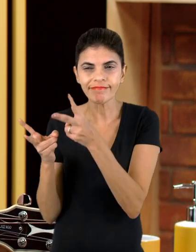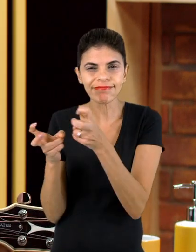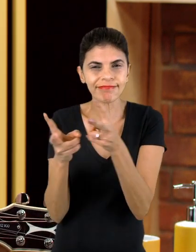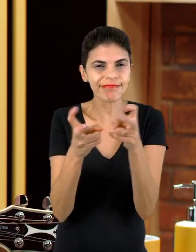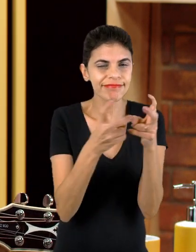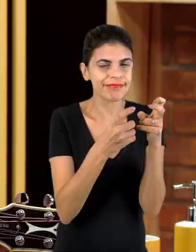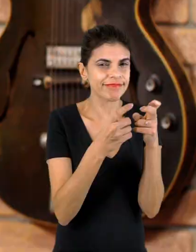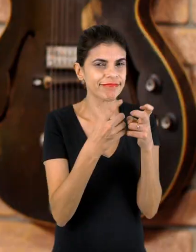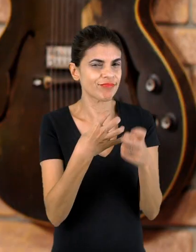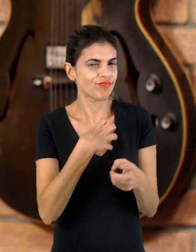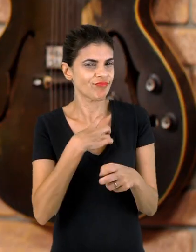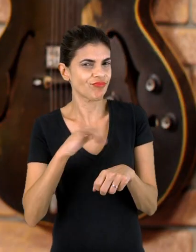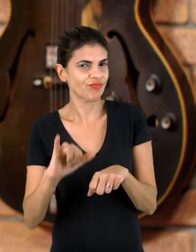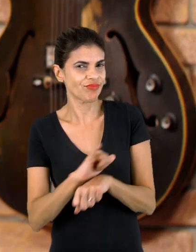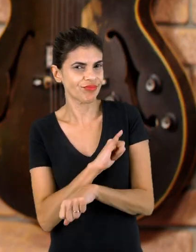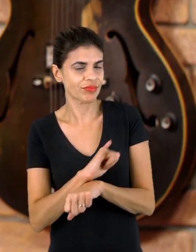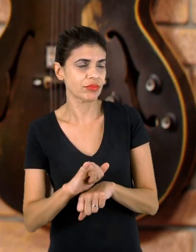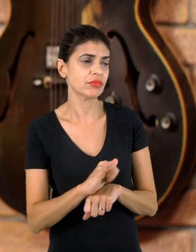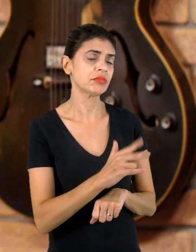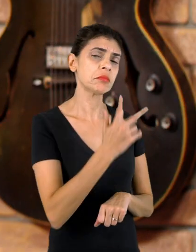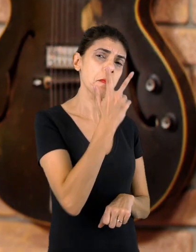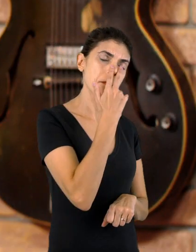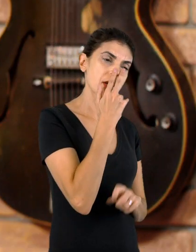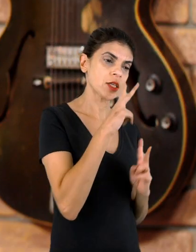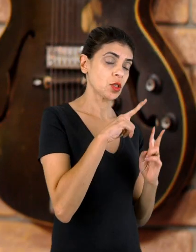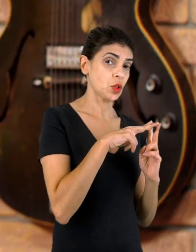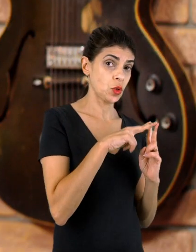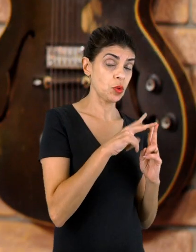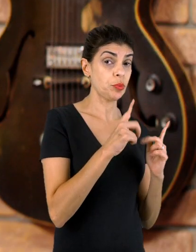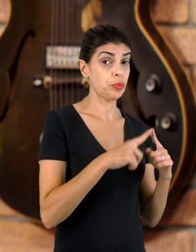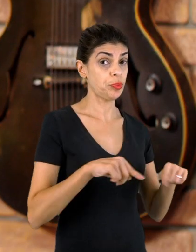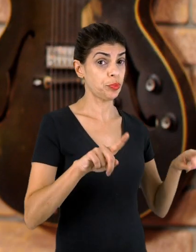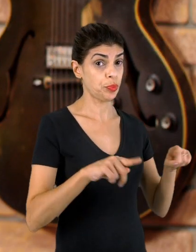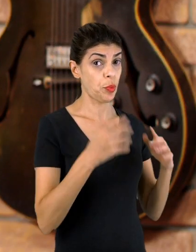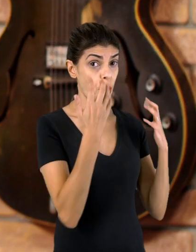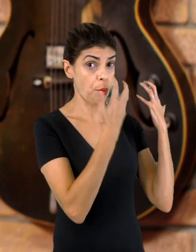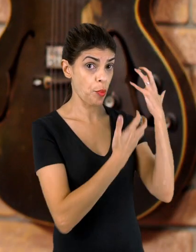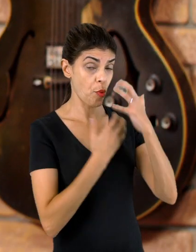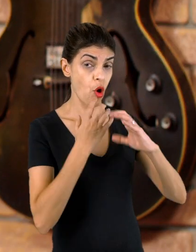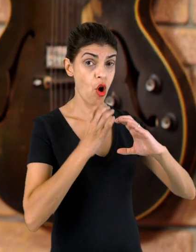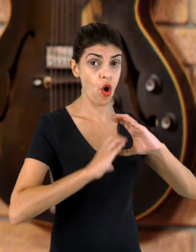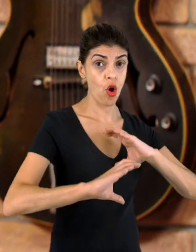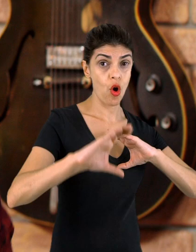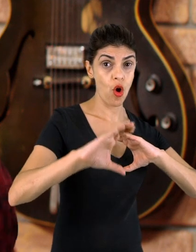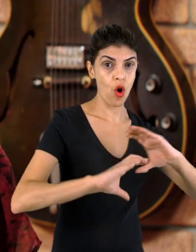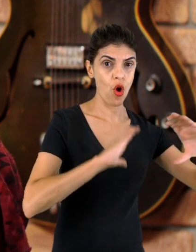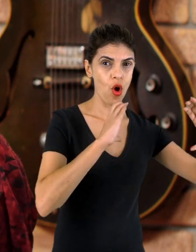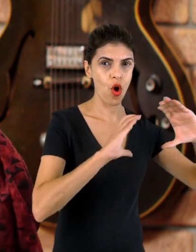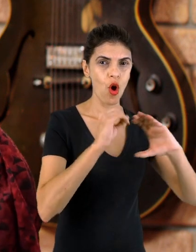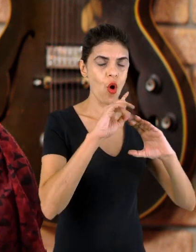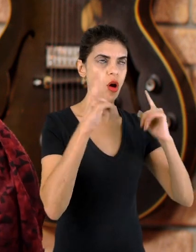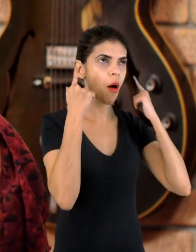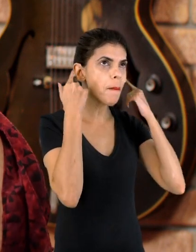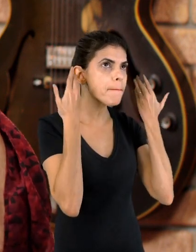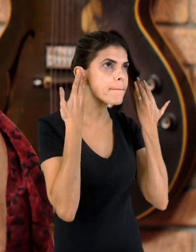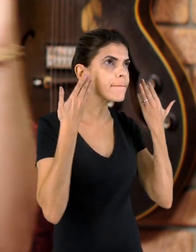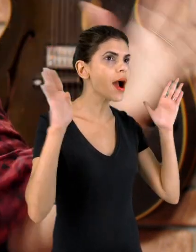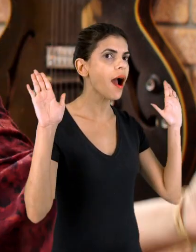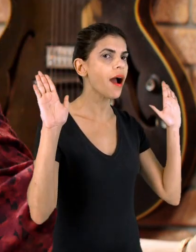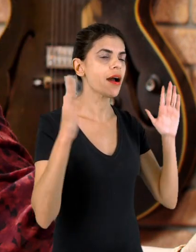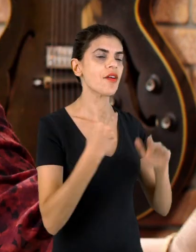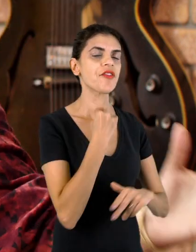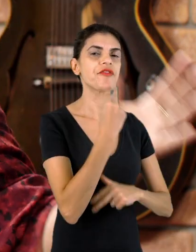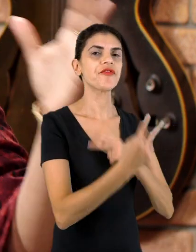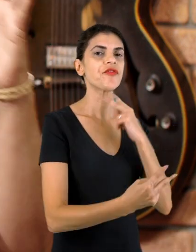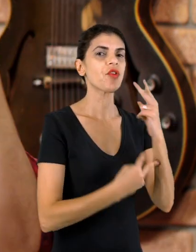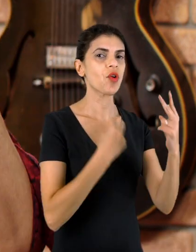manha ou não? Eu acho que foram as duas coisas. A música, o canto coral me deu abertura